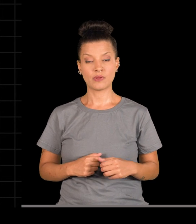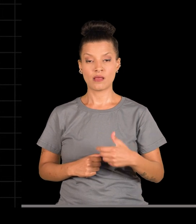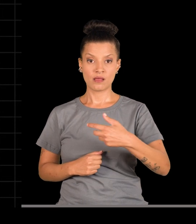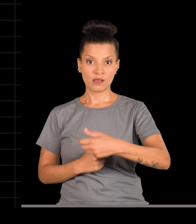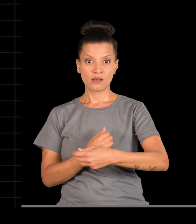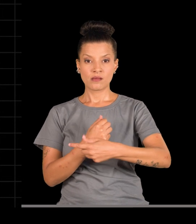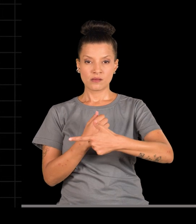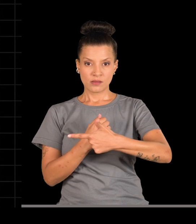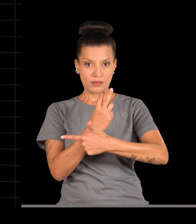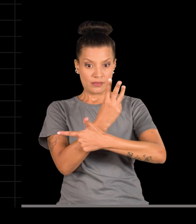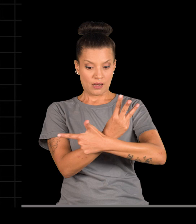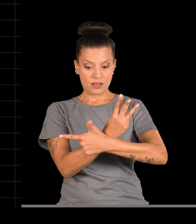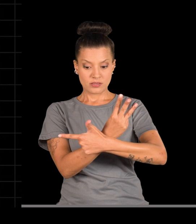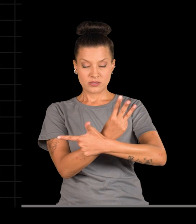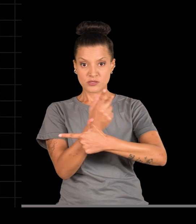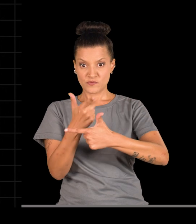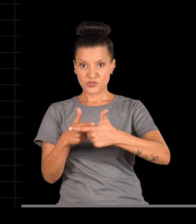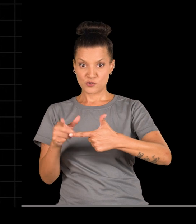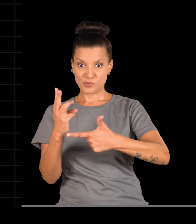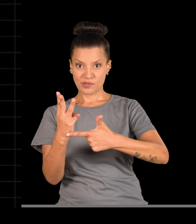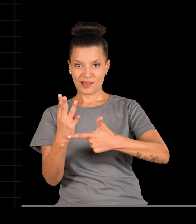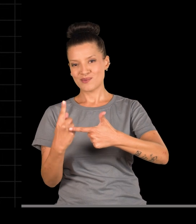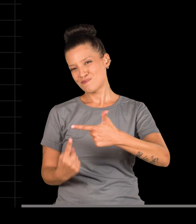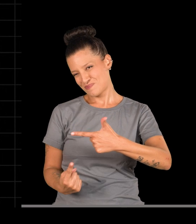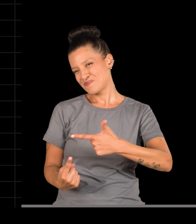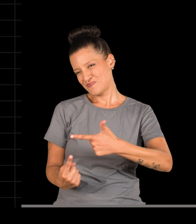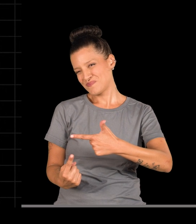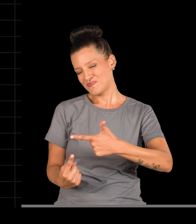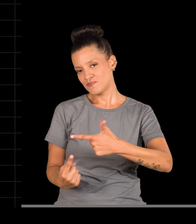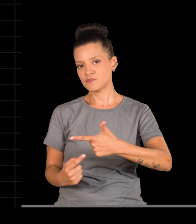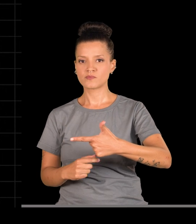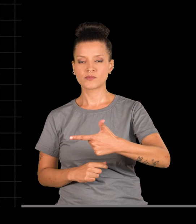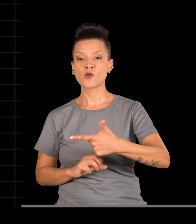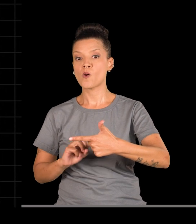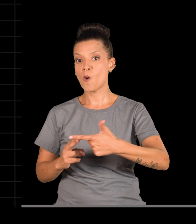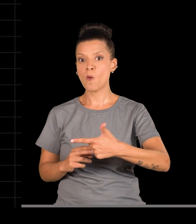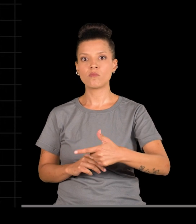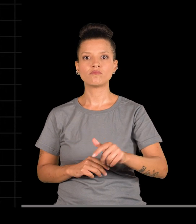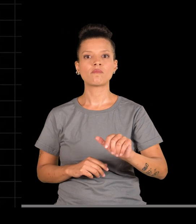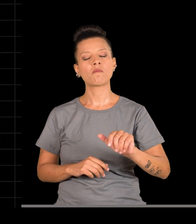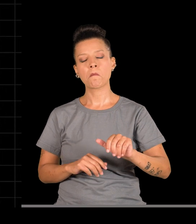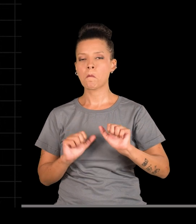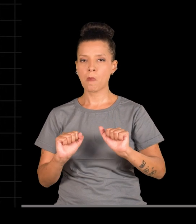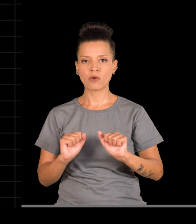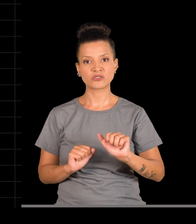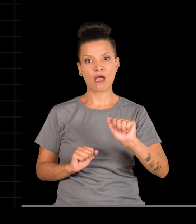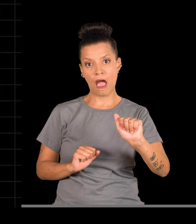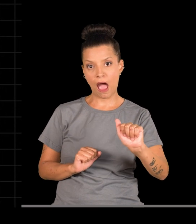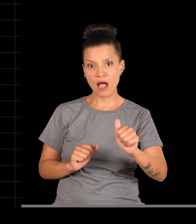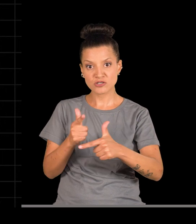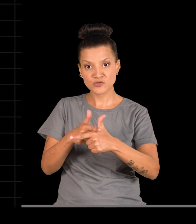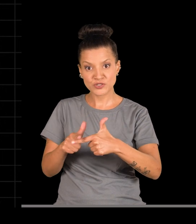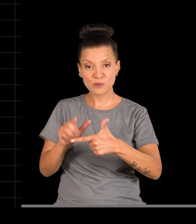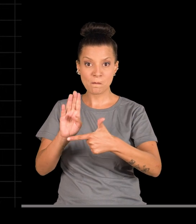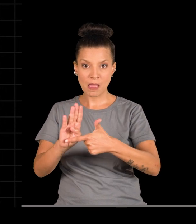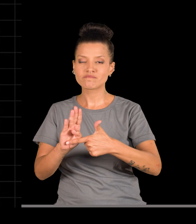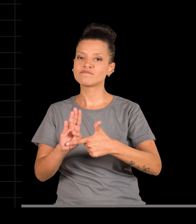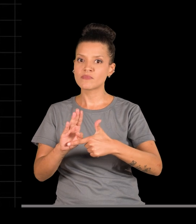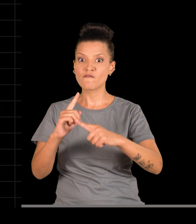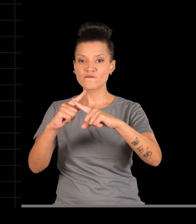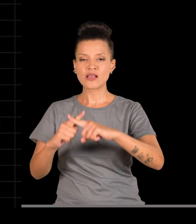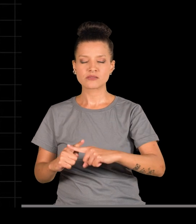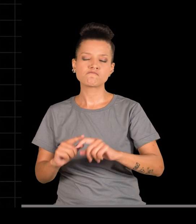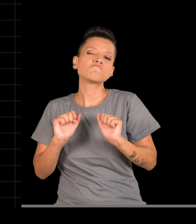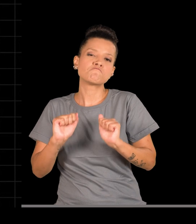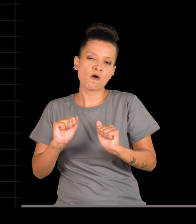eu teria, claro, ó, 3 dividido por 3 aqui, por exemplo, que daria o número 1, certo? Eu teria, por exemplo, o caso em que o A é um múltiplo de B,